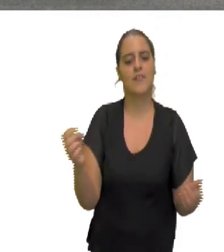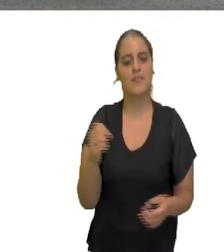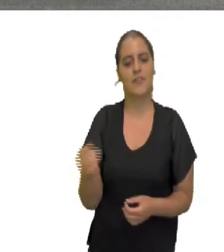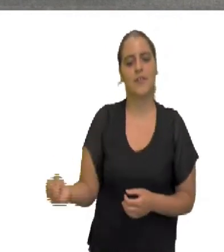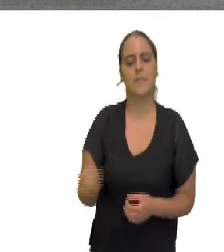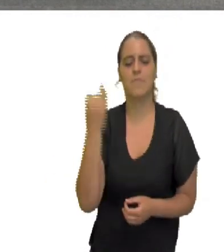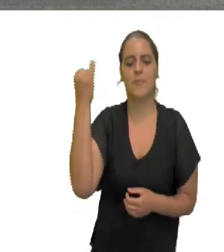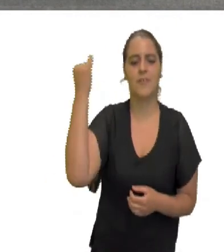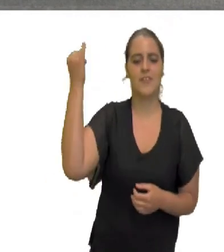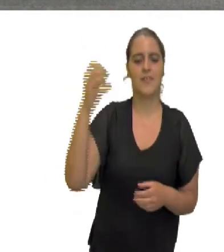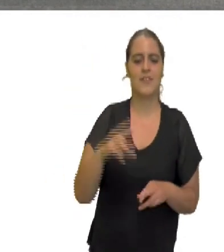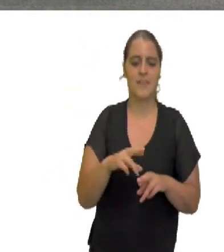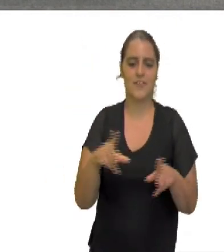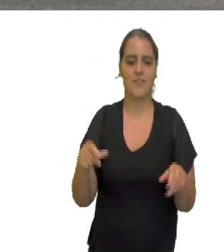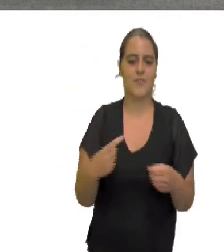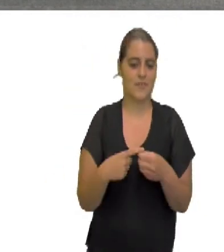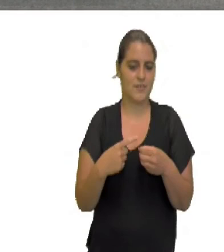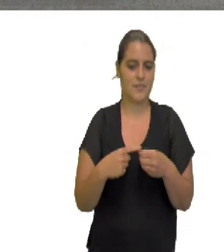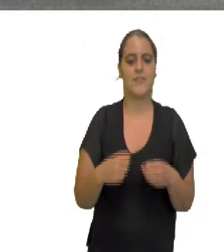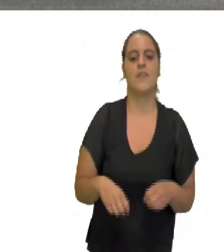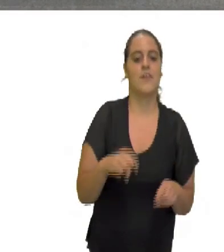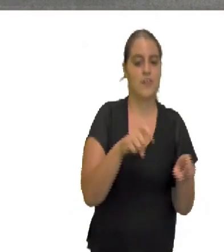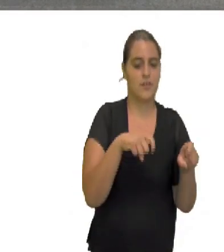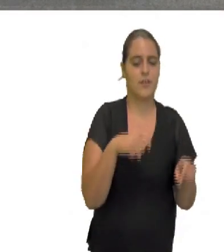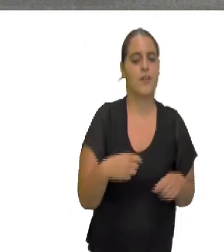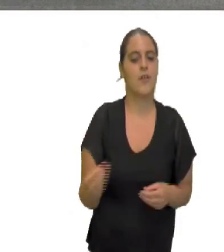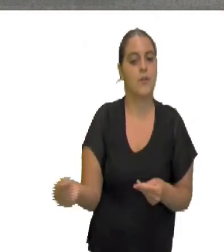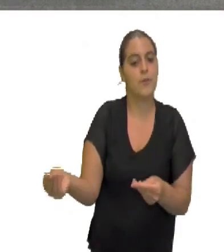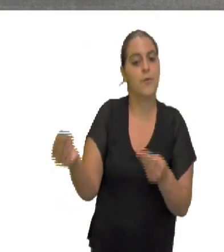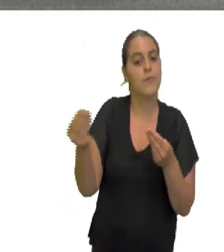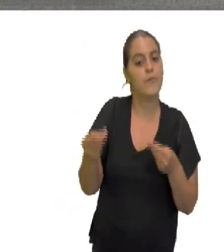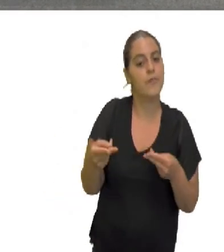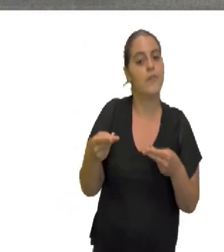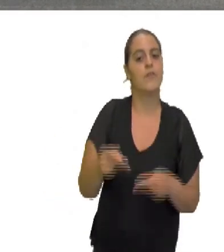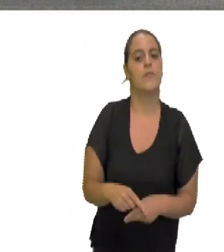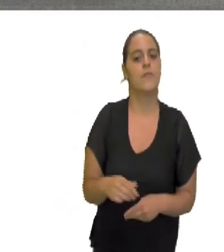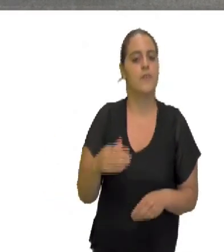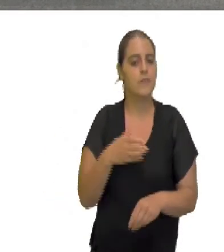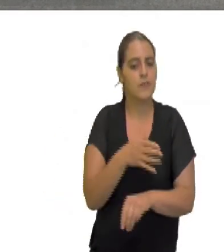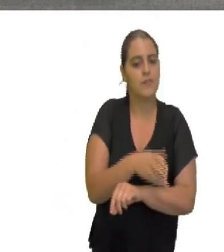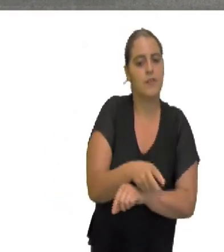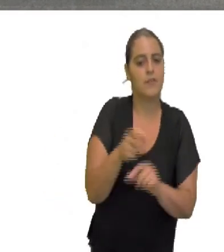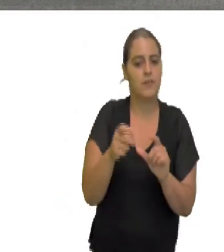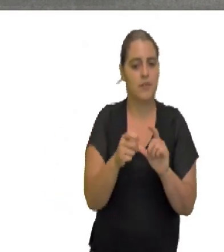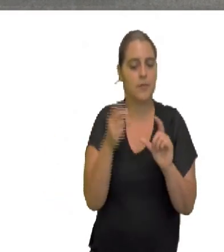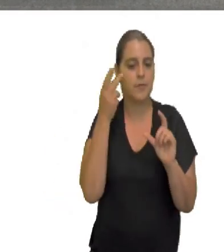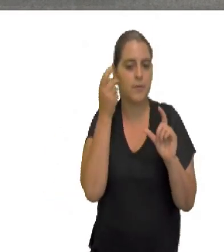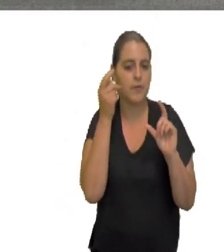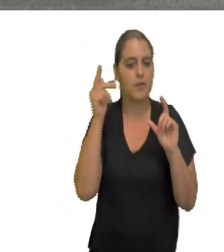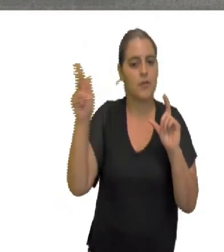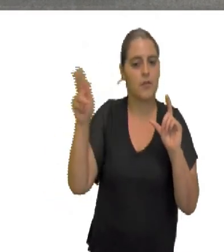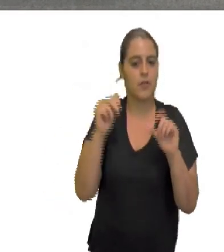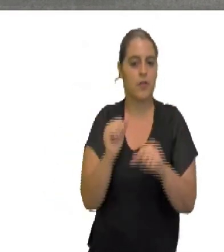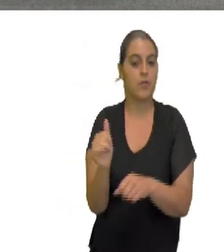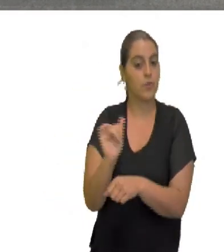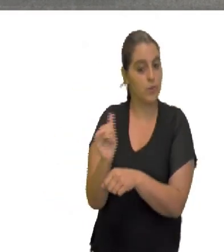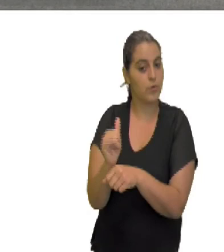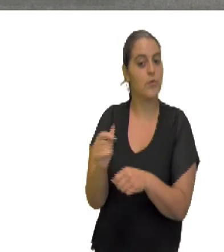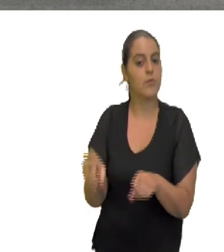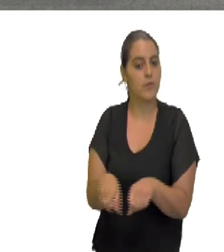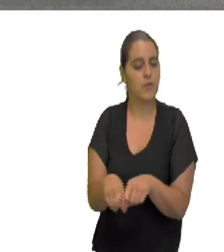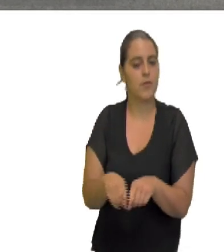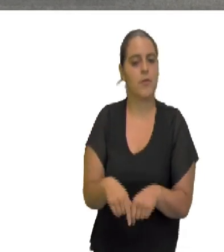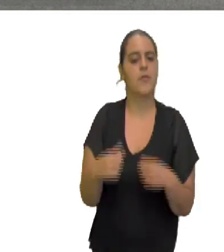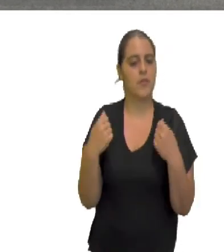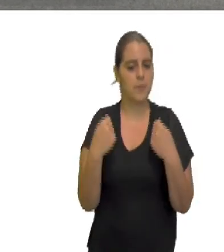hoje. Quero convidar vocês, aqueles que ainda não acessaram as aulas no YouTube,